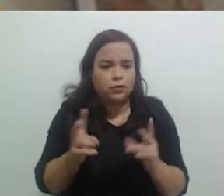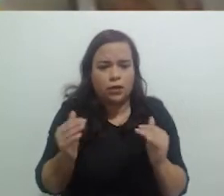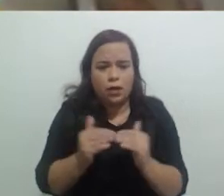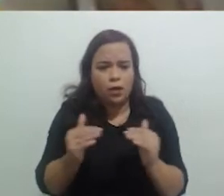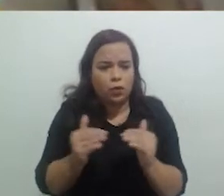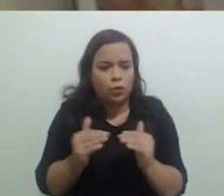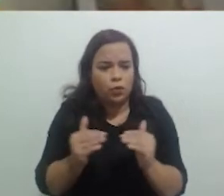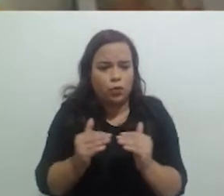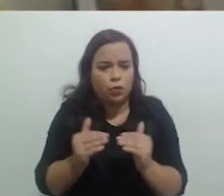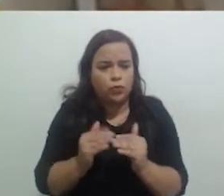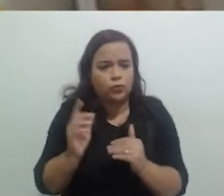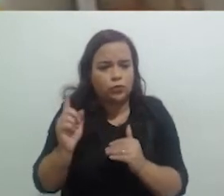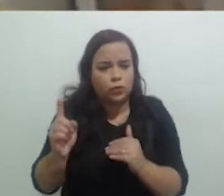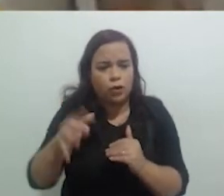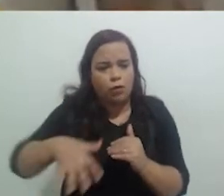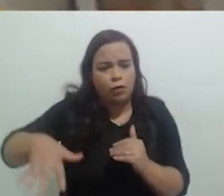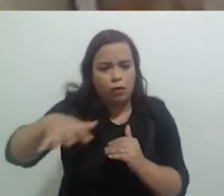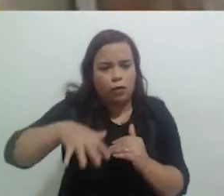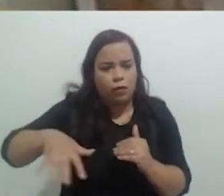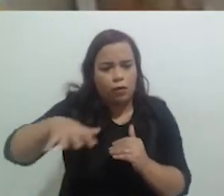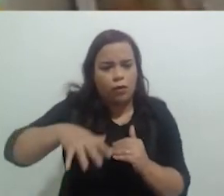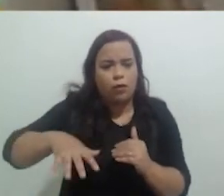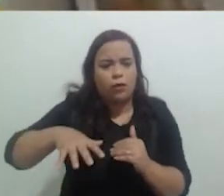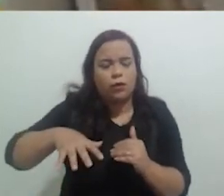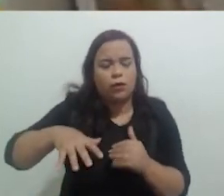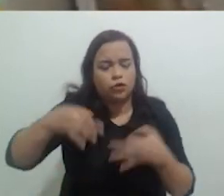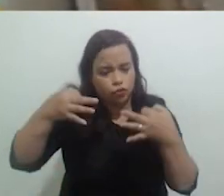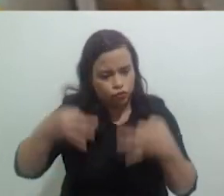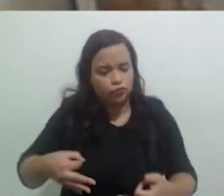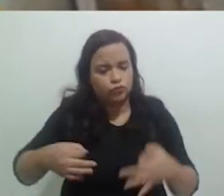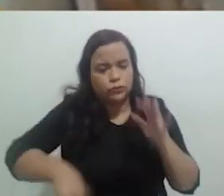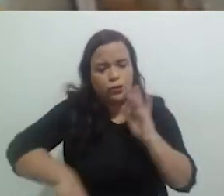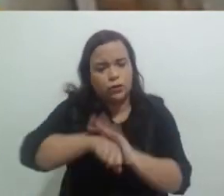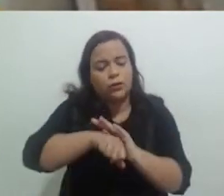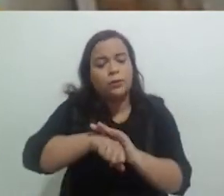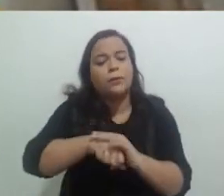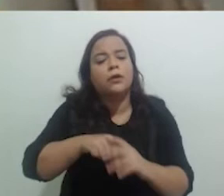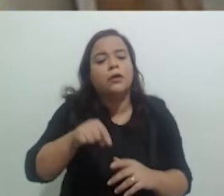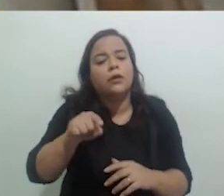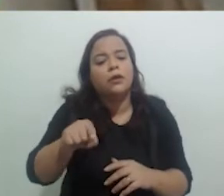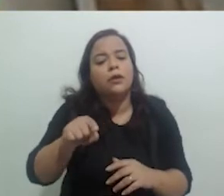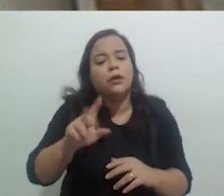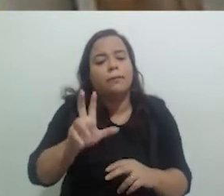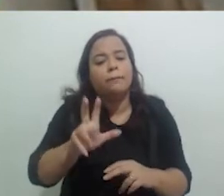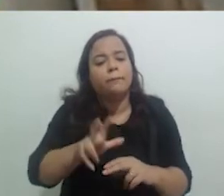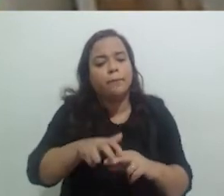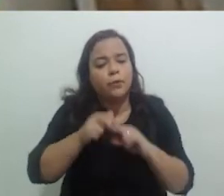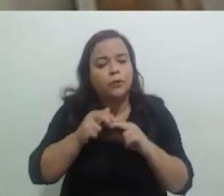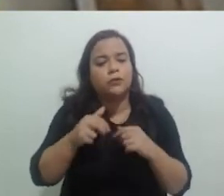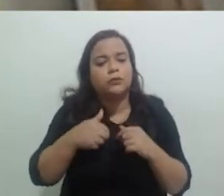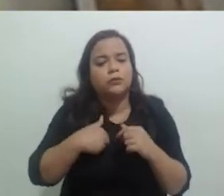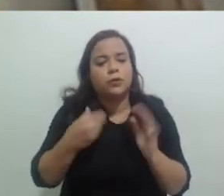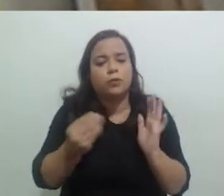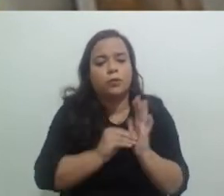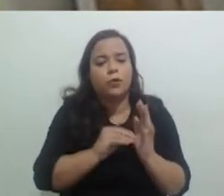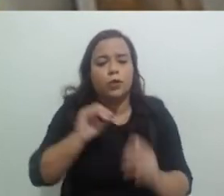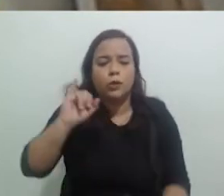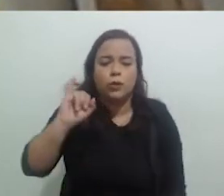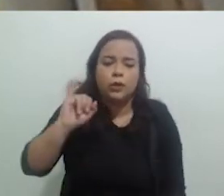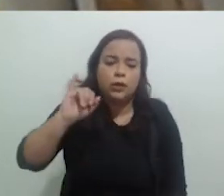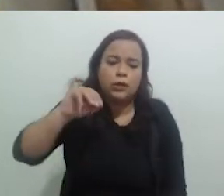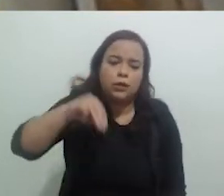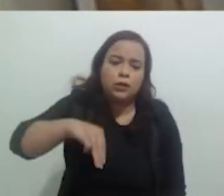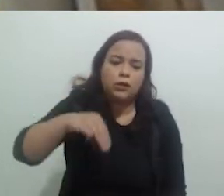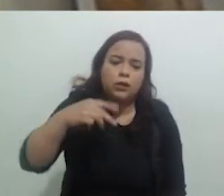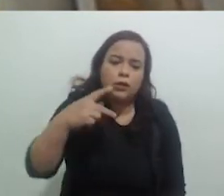sua questão de justiça. E, em razão disso, eu dou por improcedente total a revisão. Então, aqui